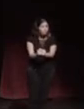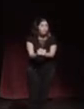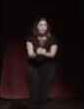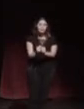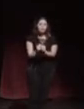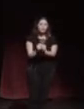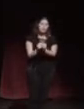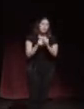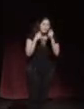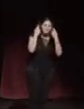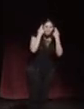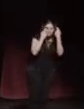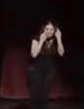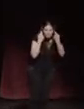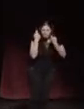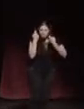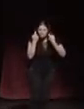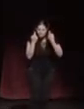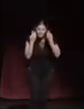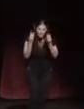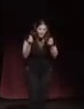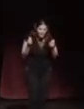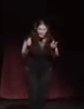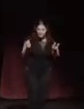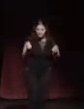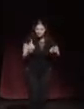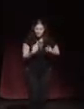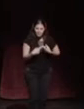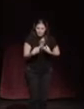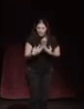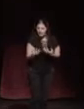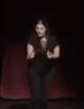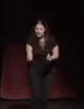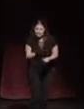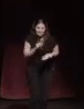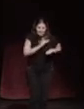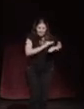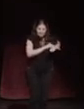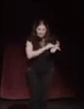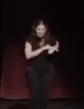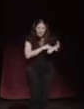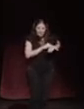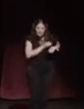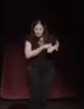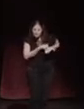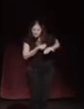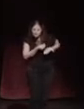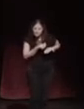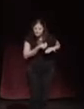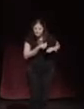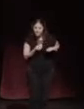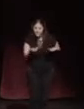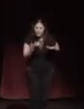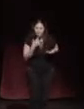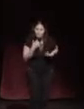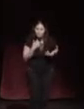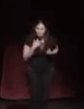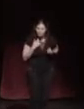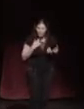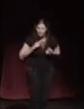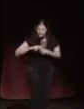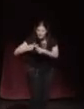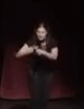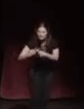muito preocupados com a falta que eles produziram, que eles sentiram nesse sentido, e eles querem suprir isso, mas não sabem